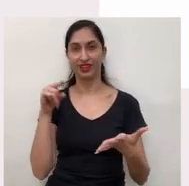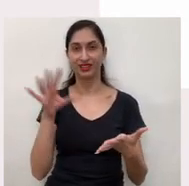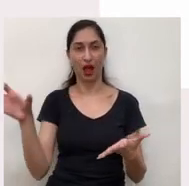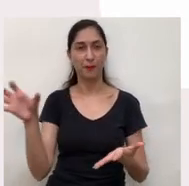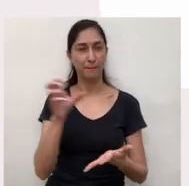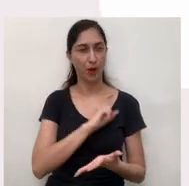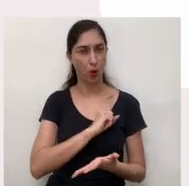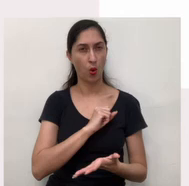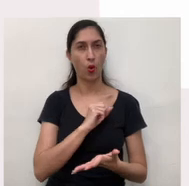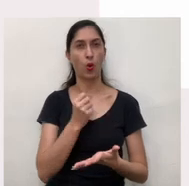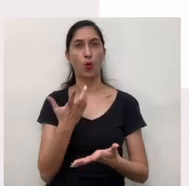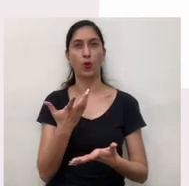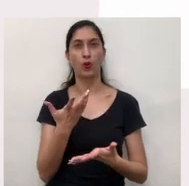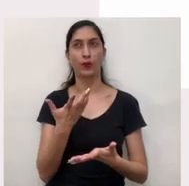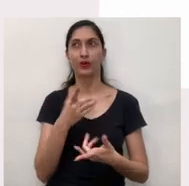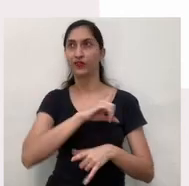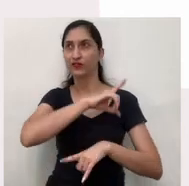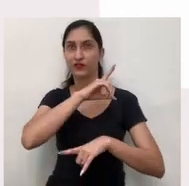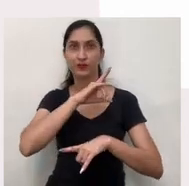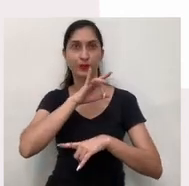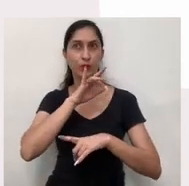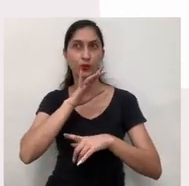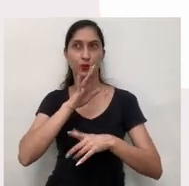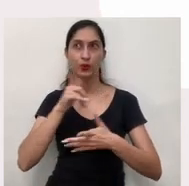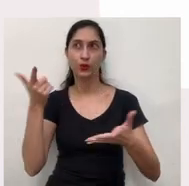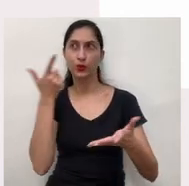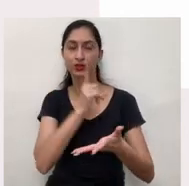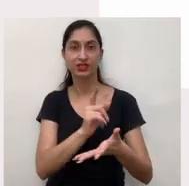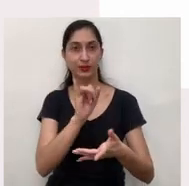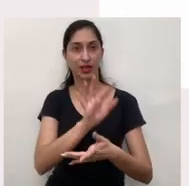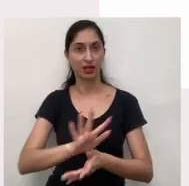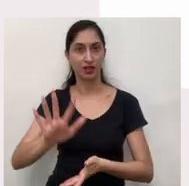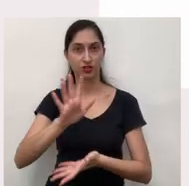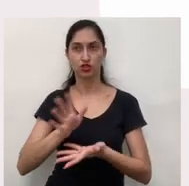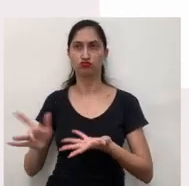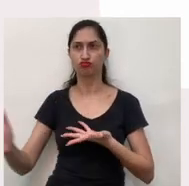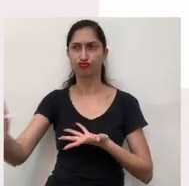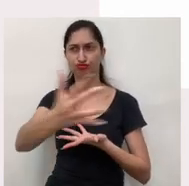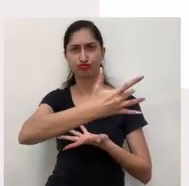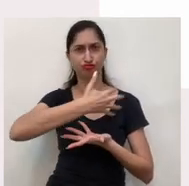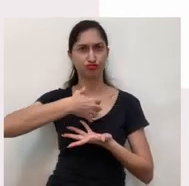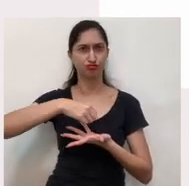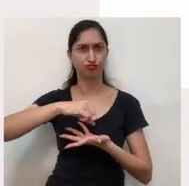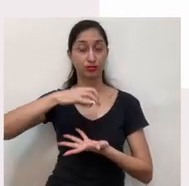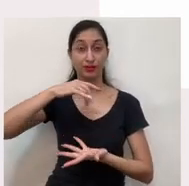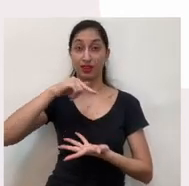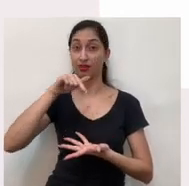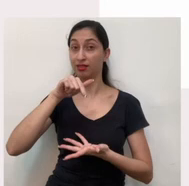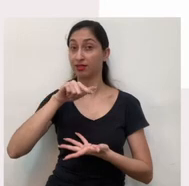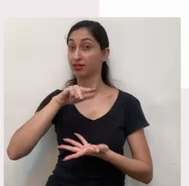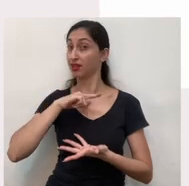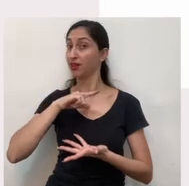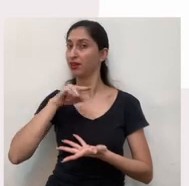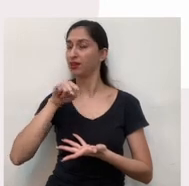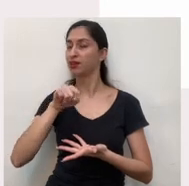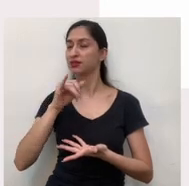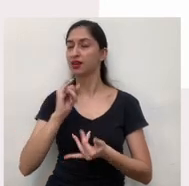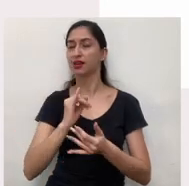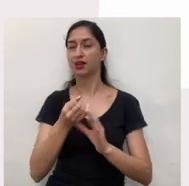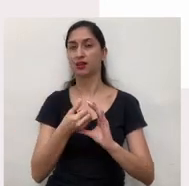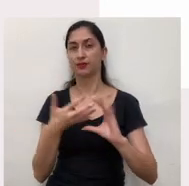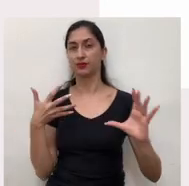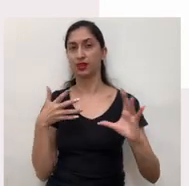paixão, né, pelo inventário dessas imagens, ela vem dessa tradição, e aí eu coloquei embaixo uma imagem